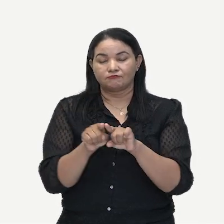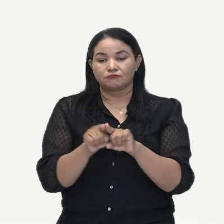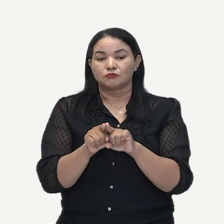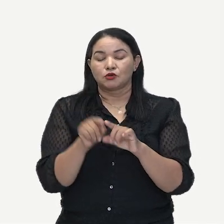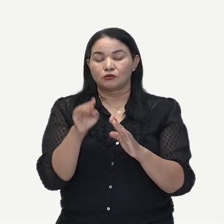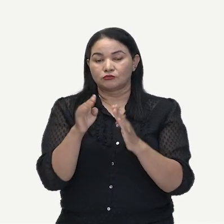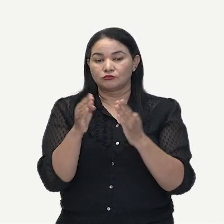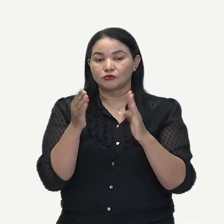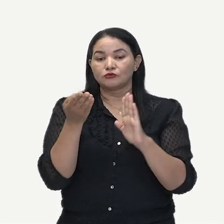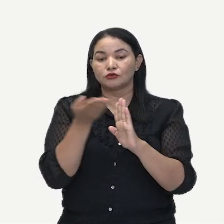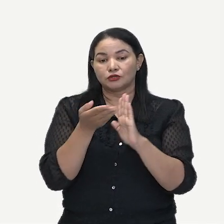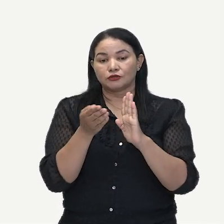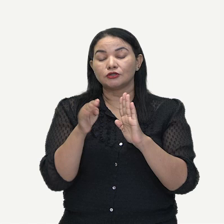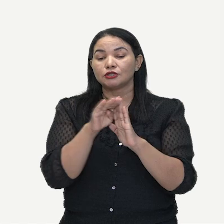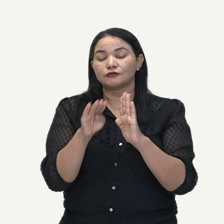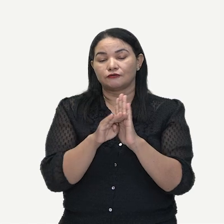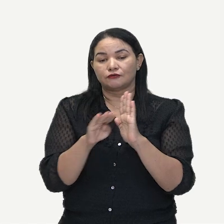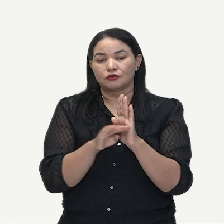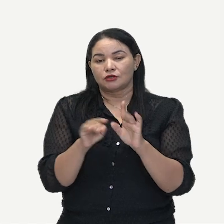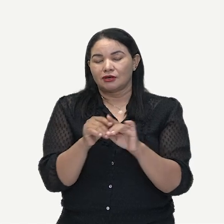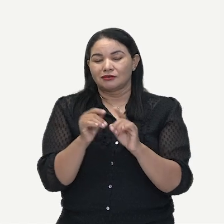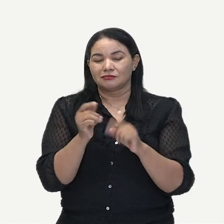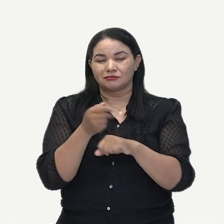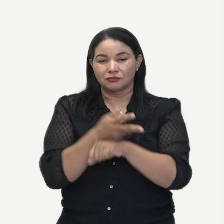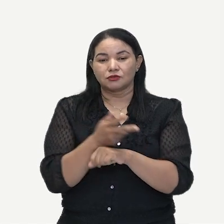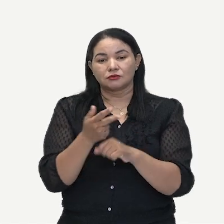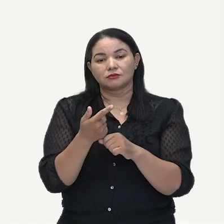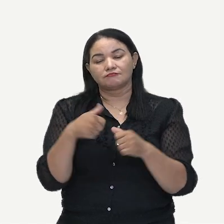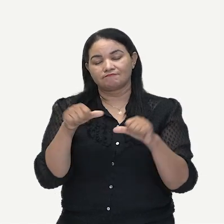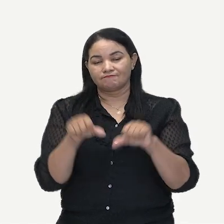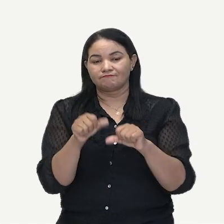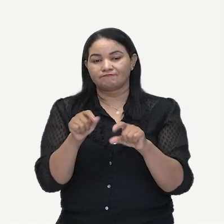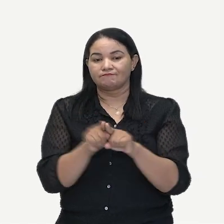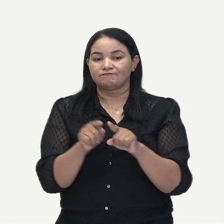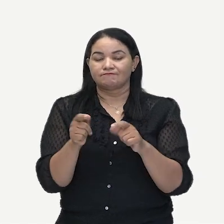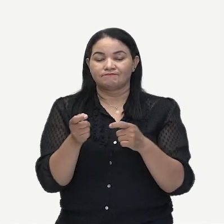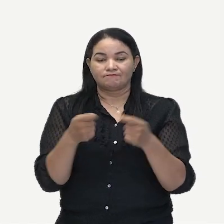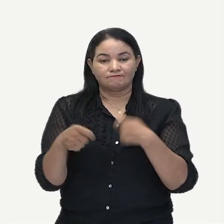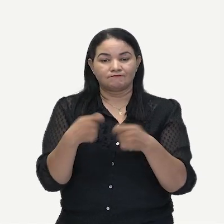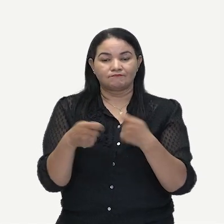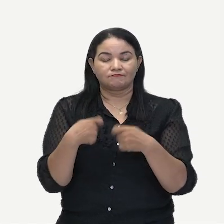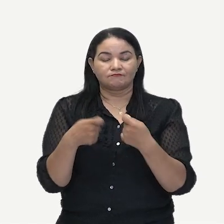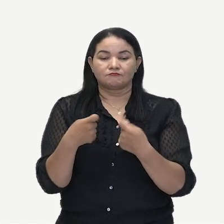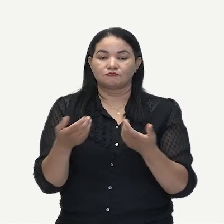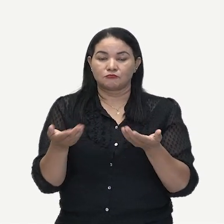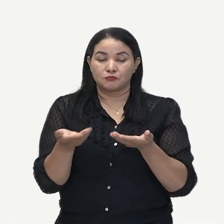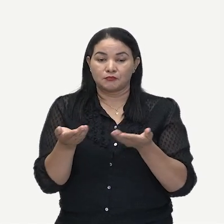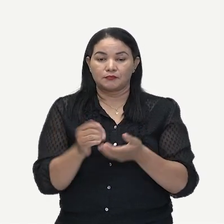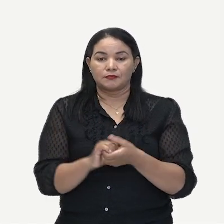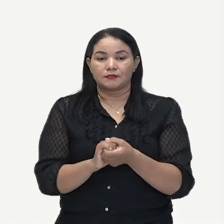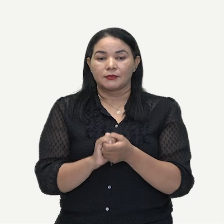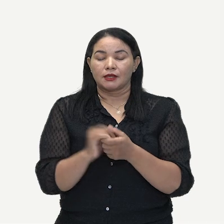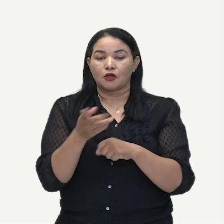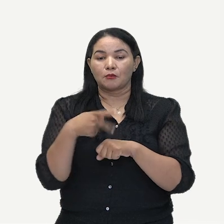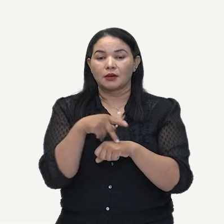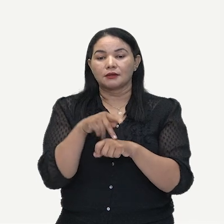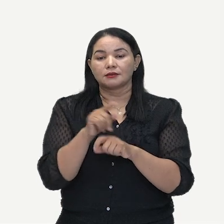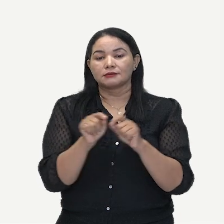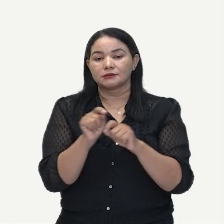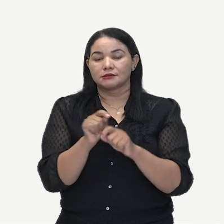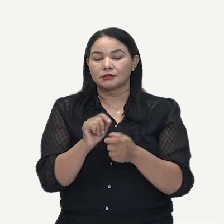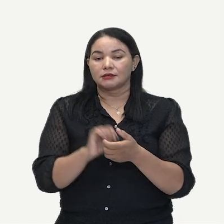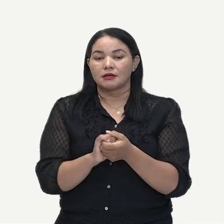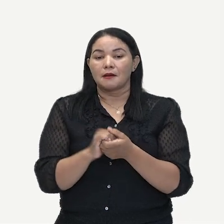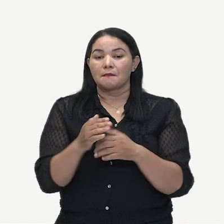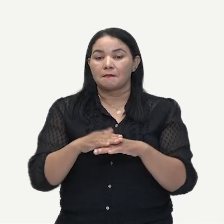esses países eles vão necessitar dessa recuperação econômica mais recente. Então, quem são esses países? Aqueles que vão ter uma